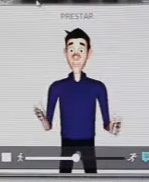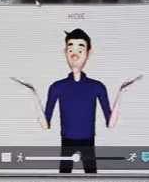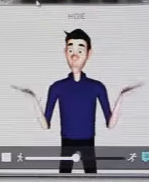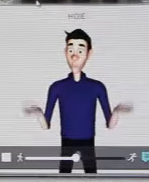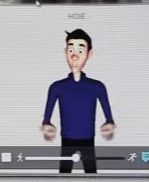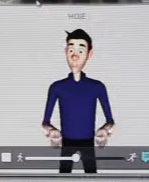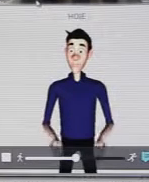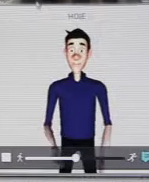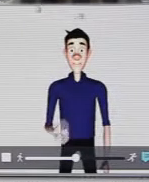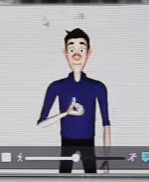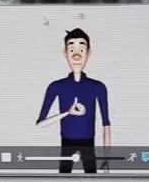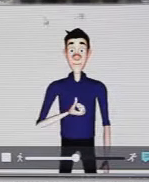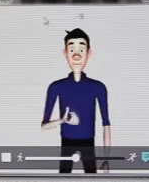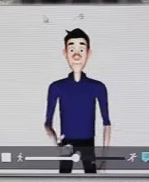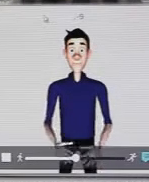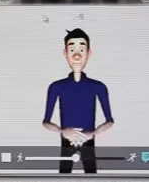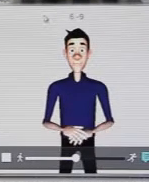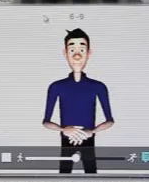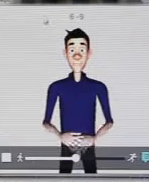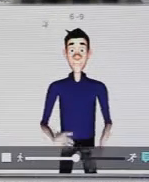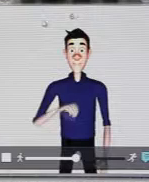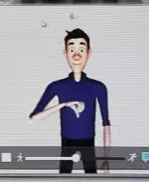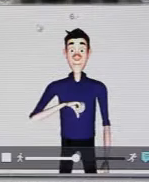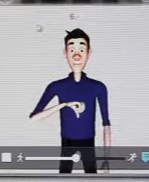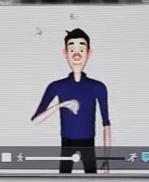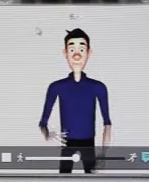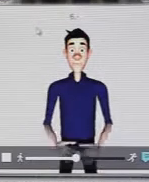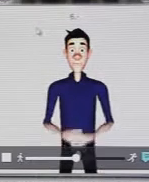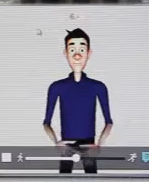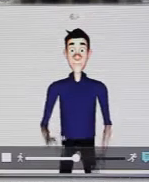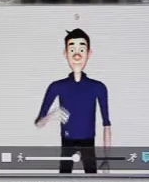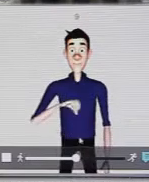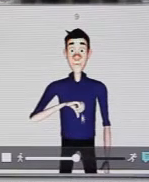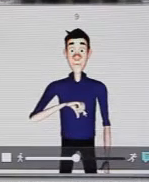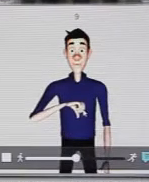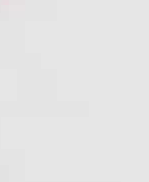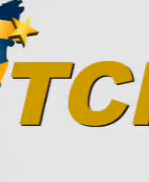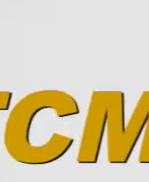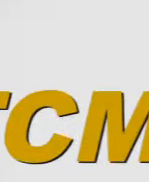todo o conteúdo do portal ele permite esse tipo de consulta.